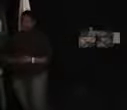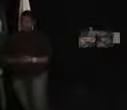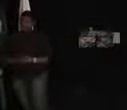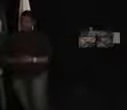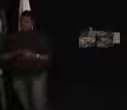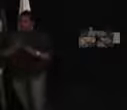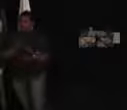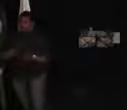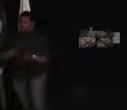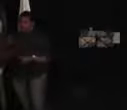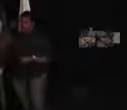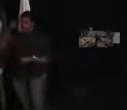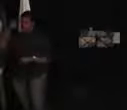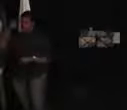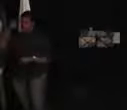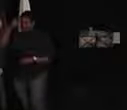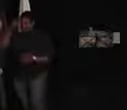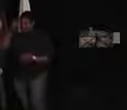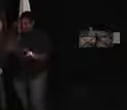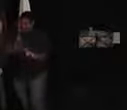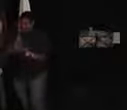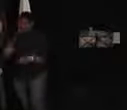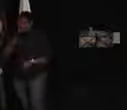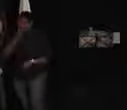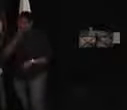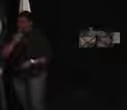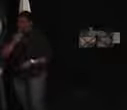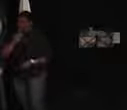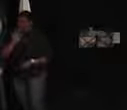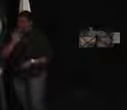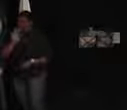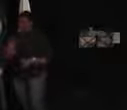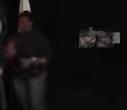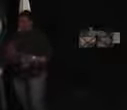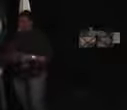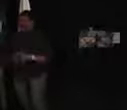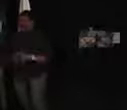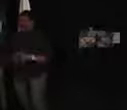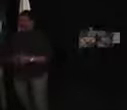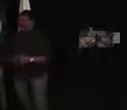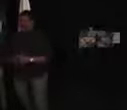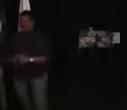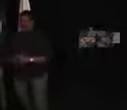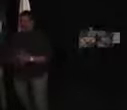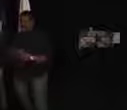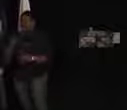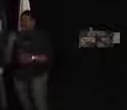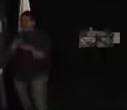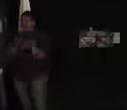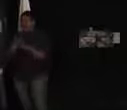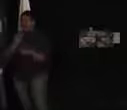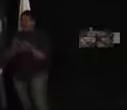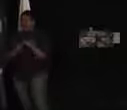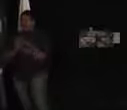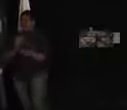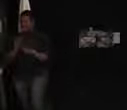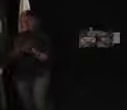Então, essa hiperatividade física vem para diluir